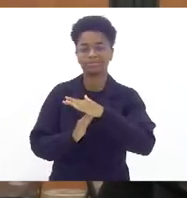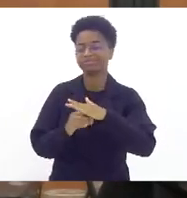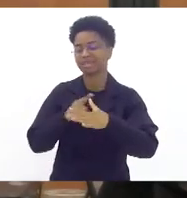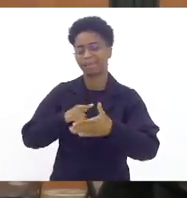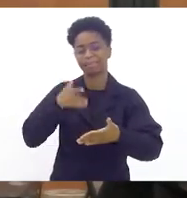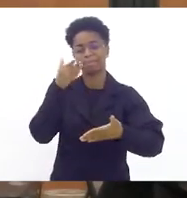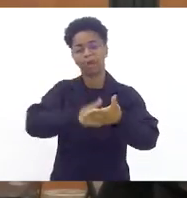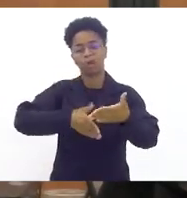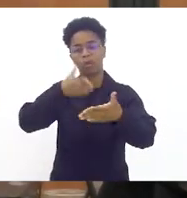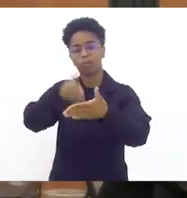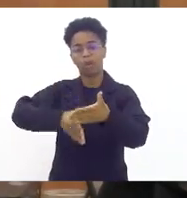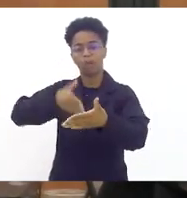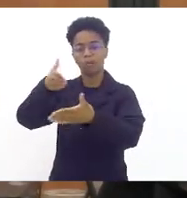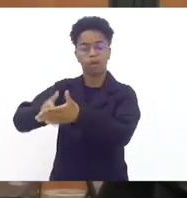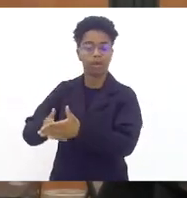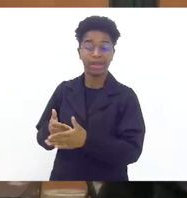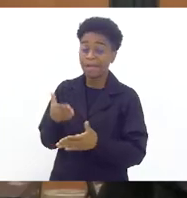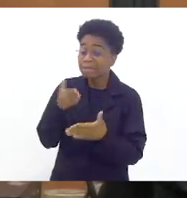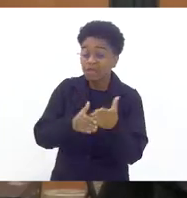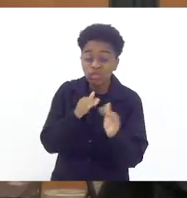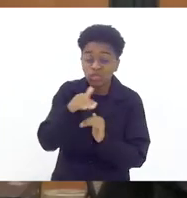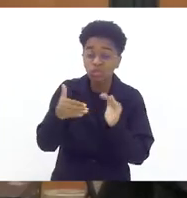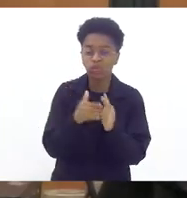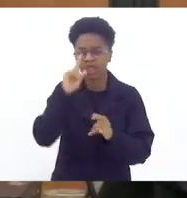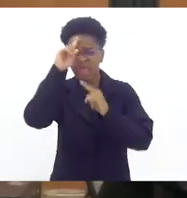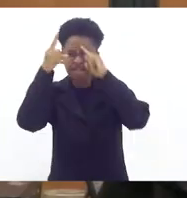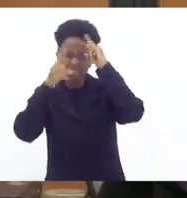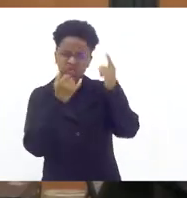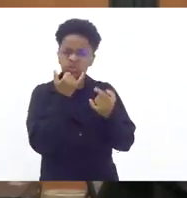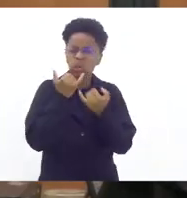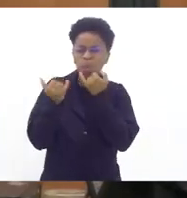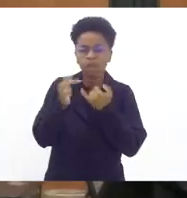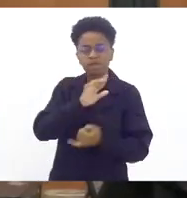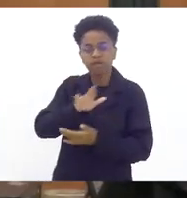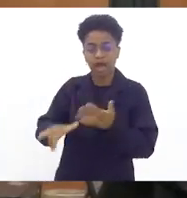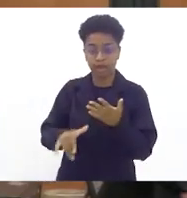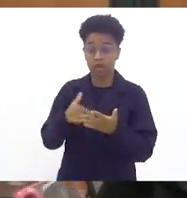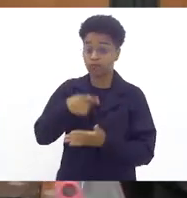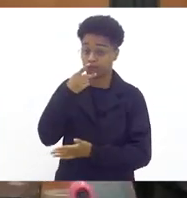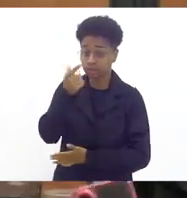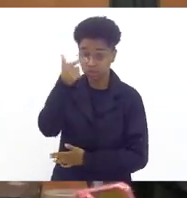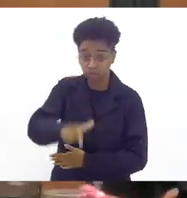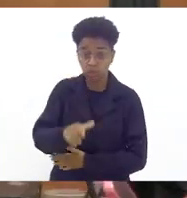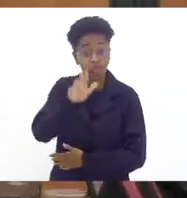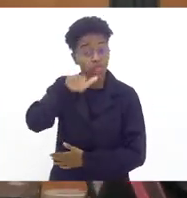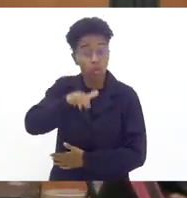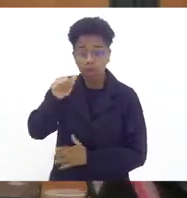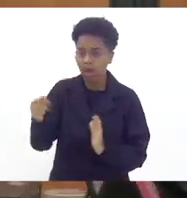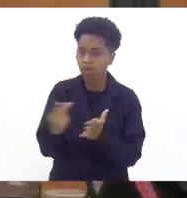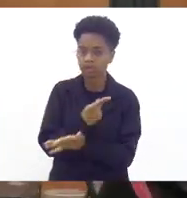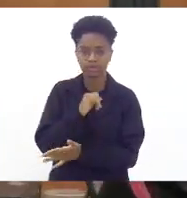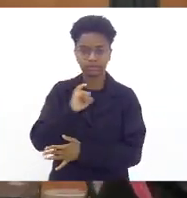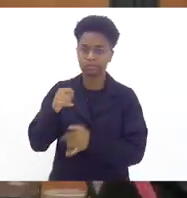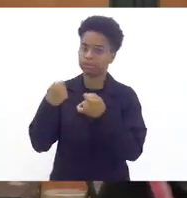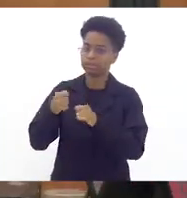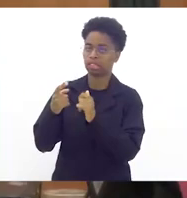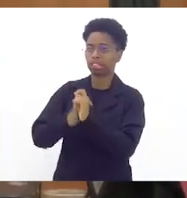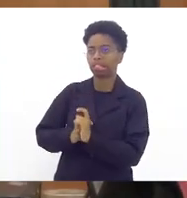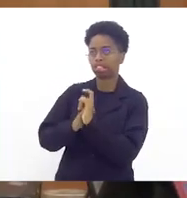Eles travam. Inventam várias formas de travar. repito, nunca vai acontecer se depender do Estado.